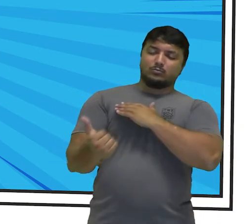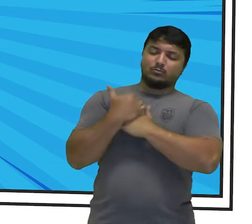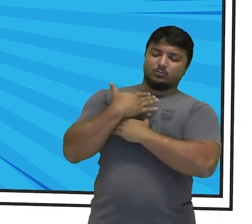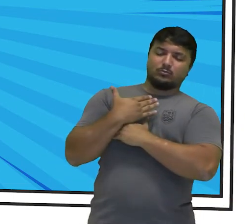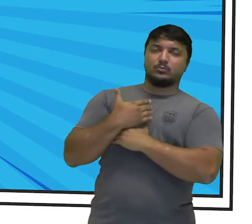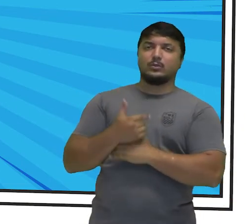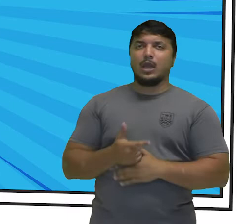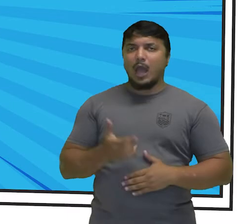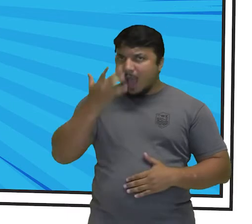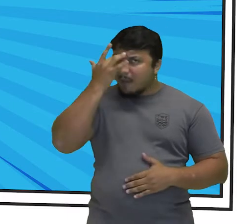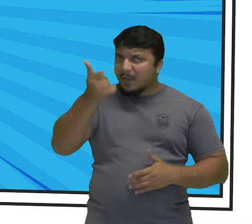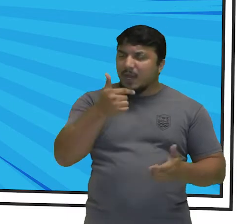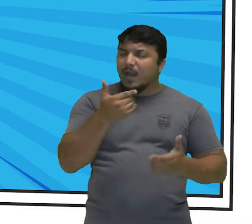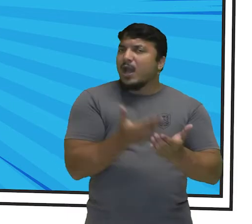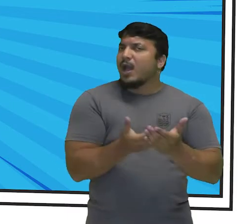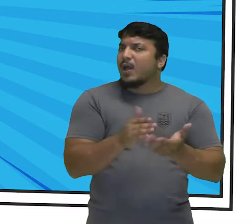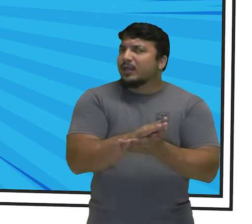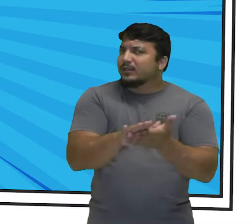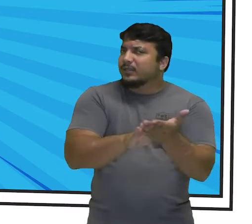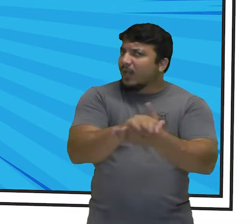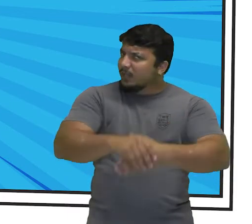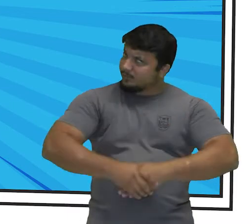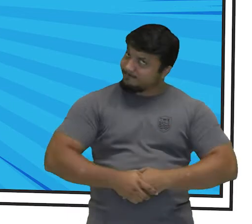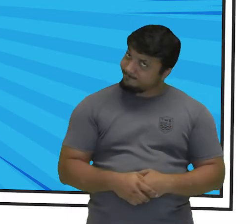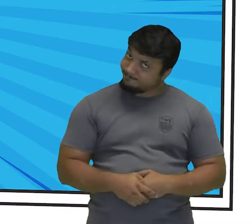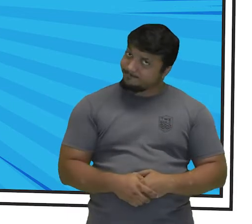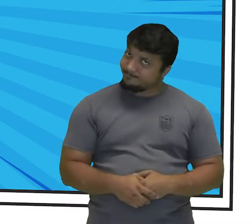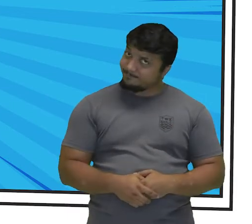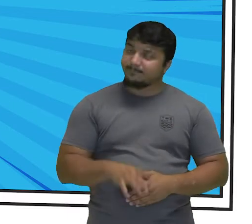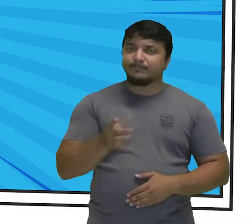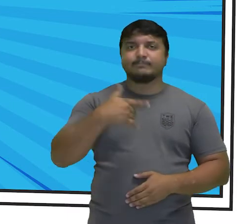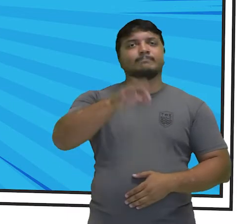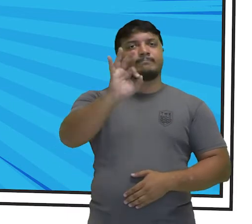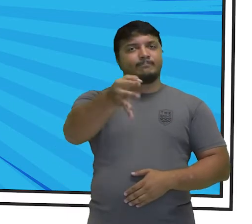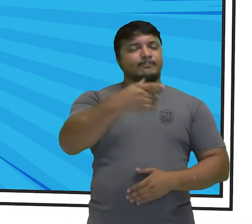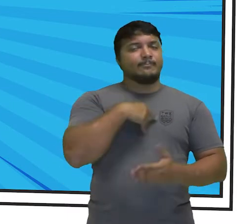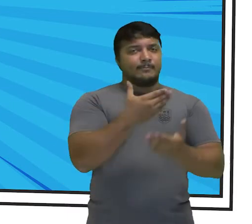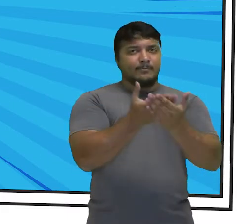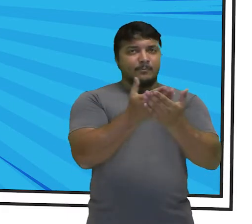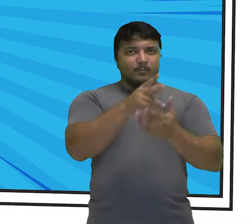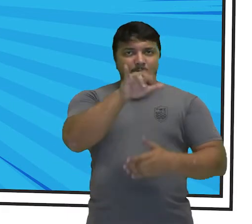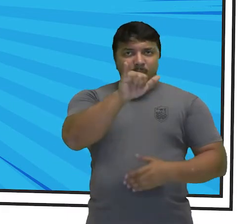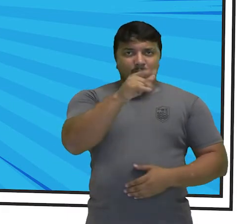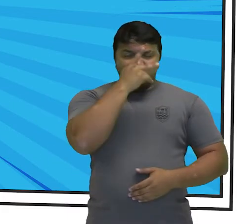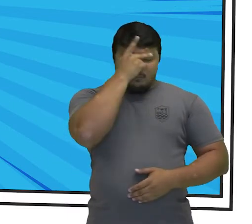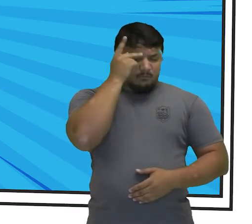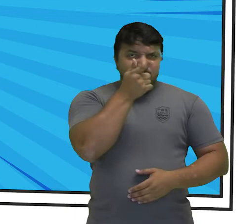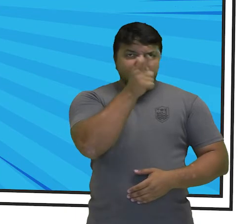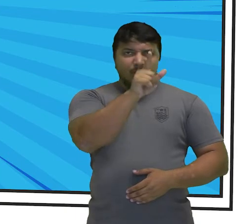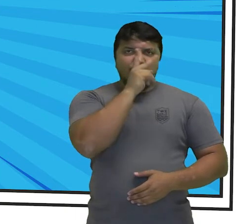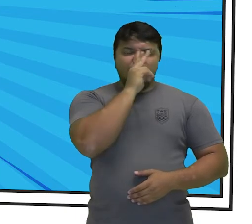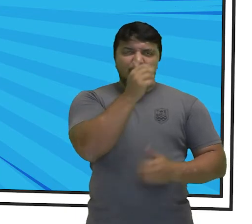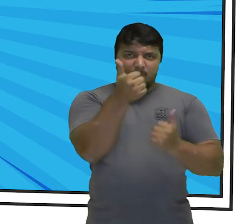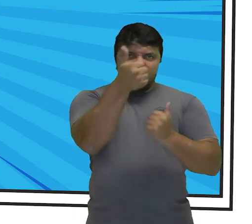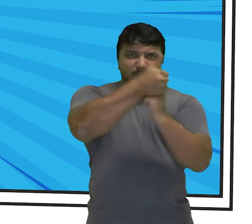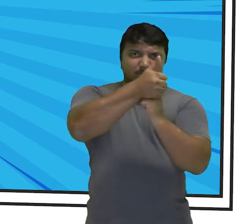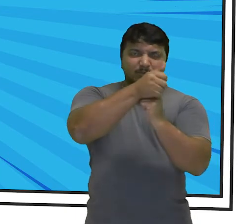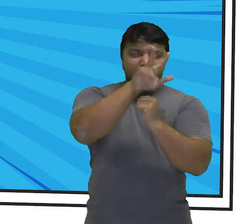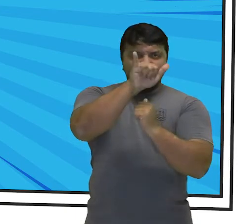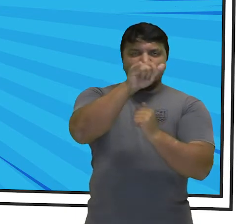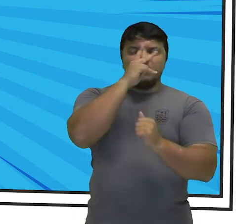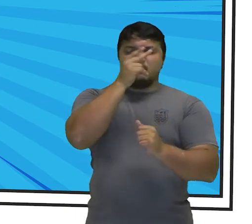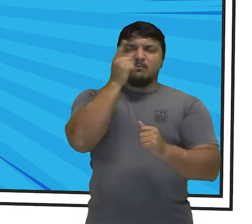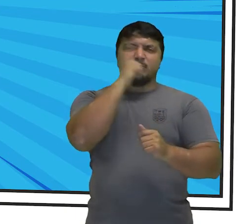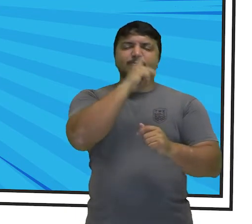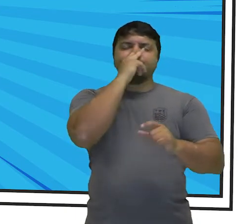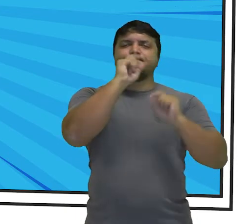você amanhã não terá aula? E eu lhe digo, você terá aula. Vai ser contratado outra pessoa para ficar no meu lugar,